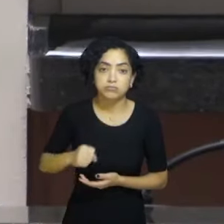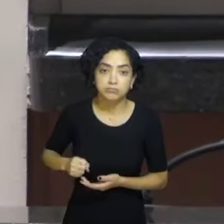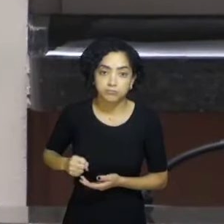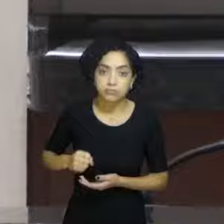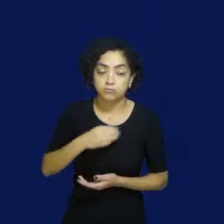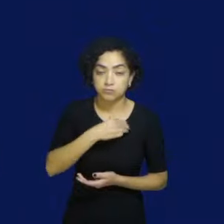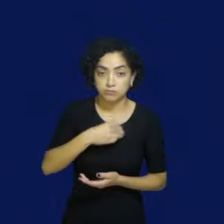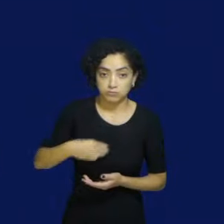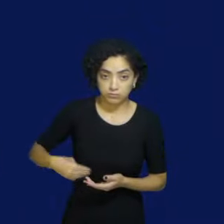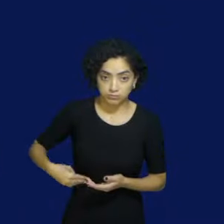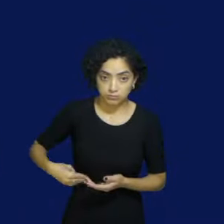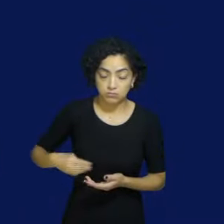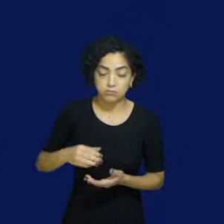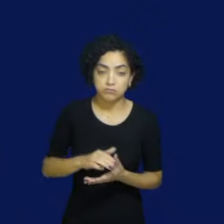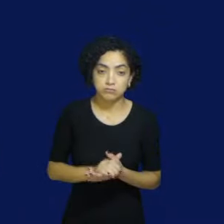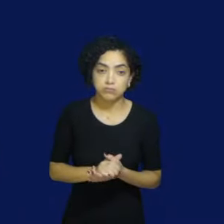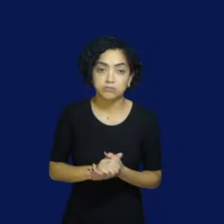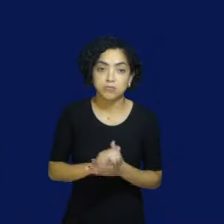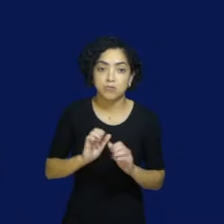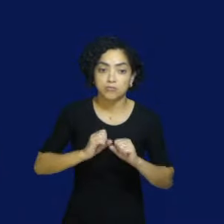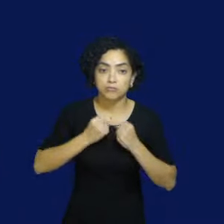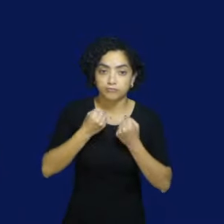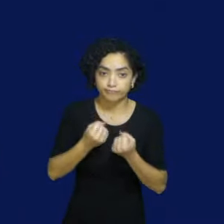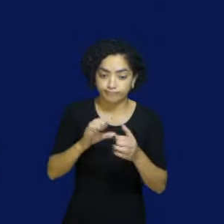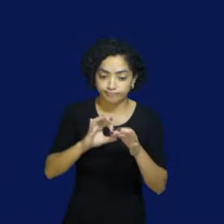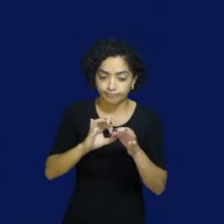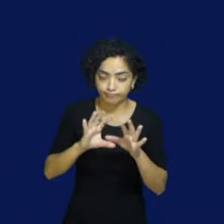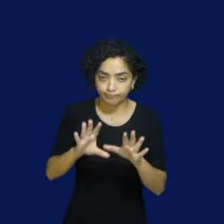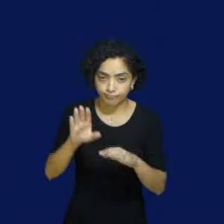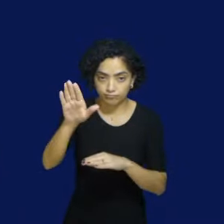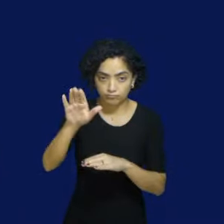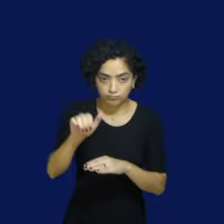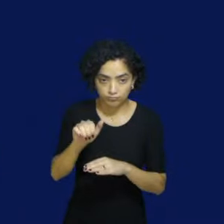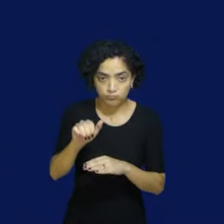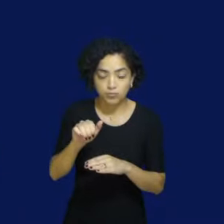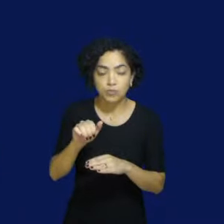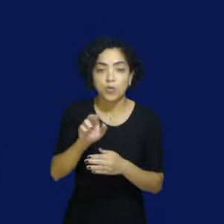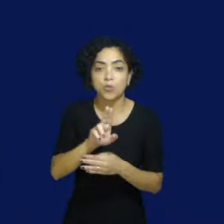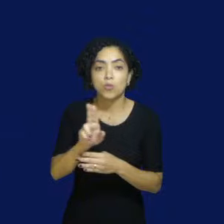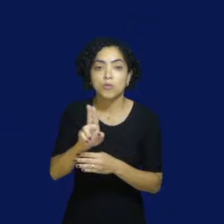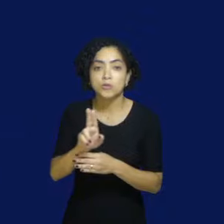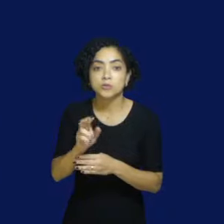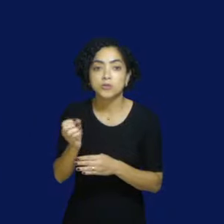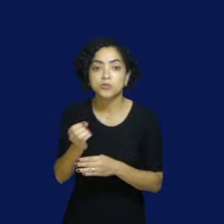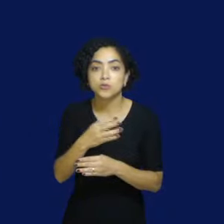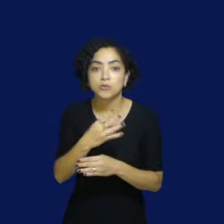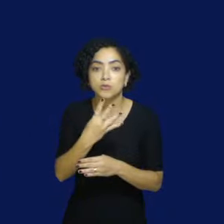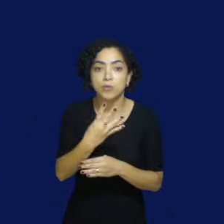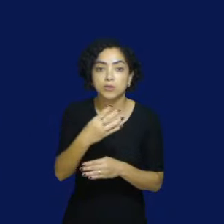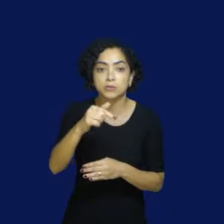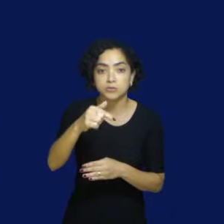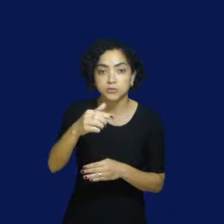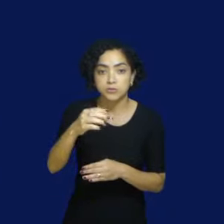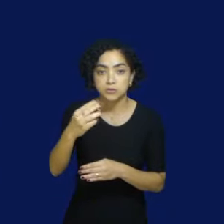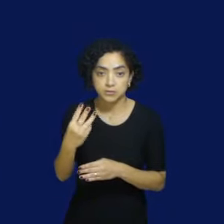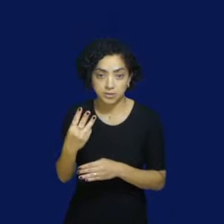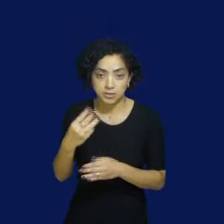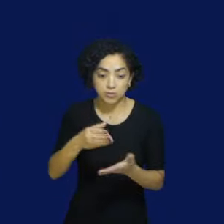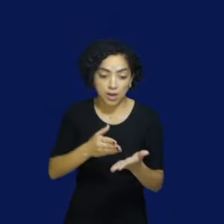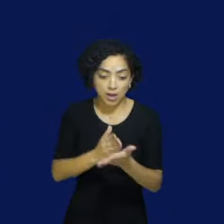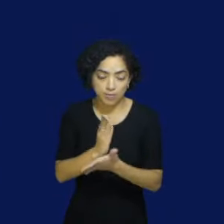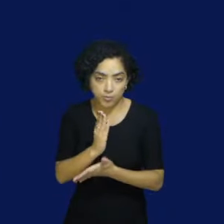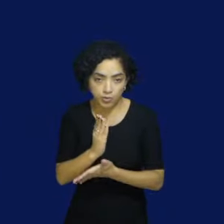Públicos para que empreenda esforços na autorização da convocação e nomeação de novos 473 aprovados para o